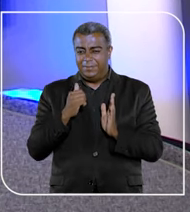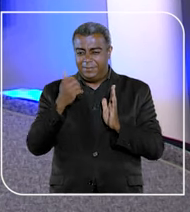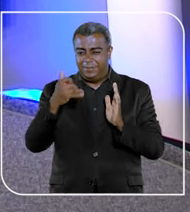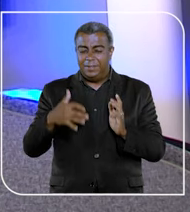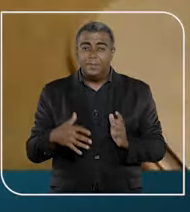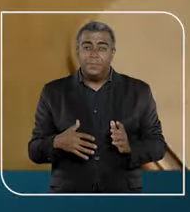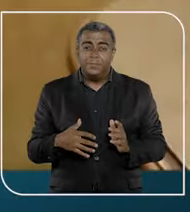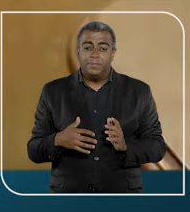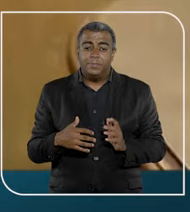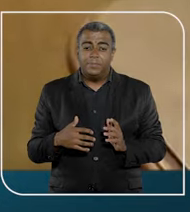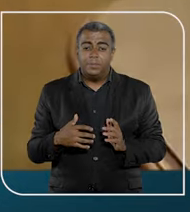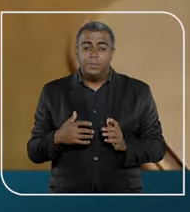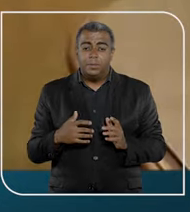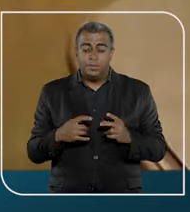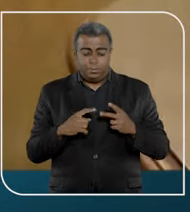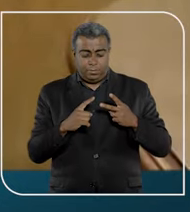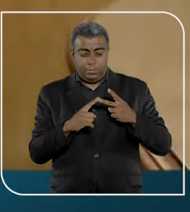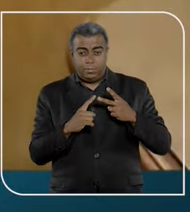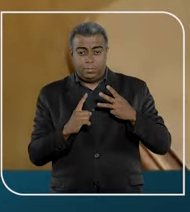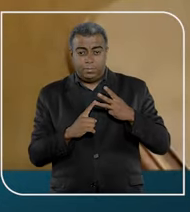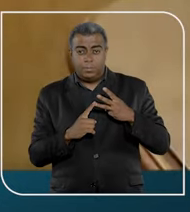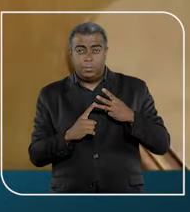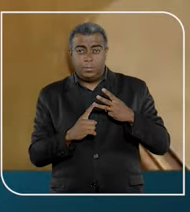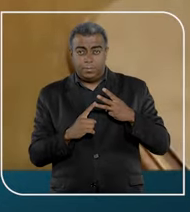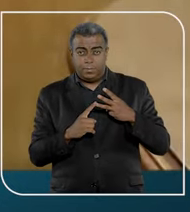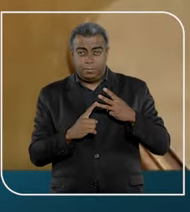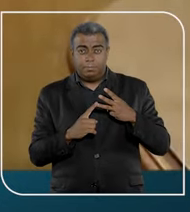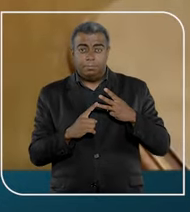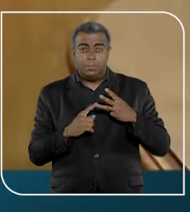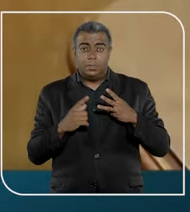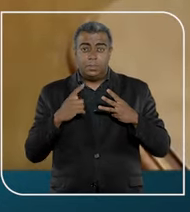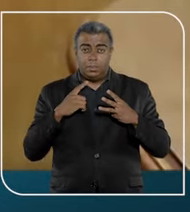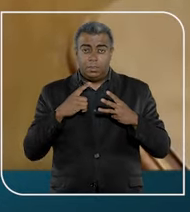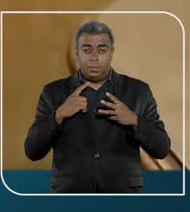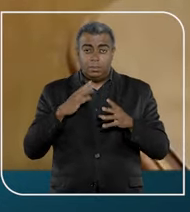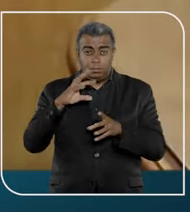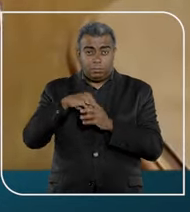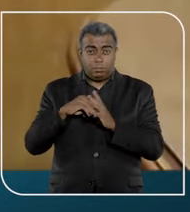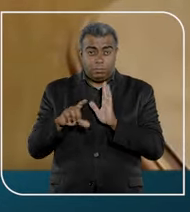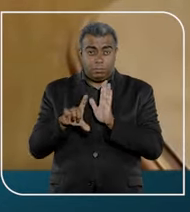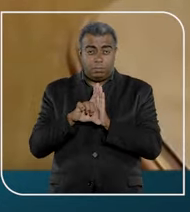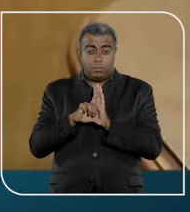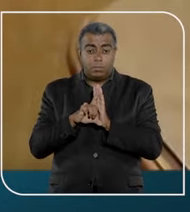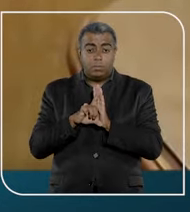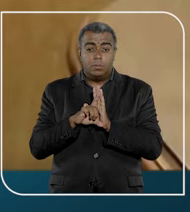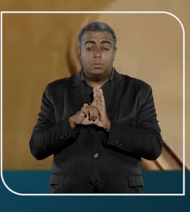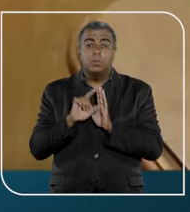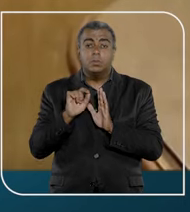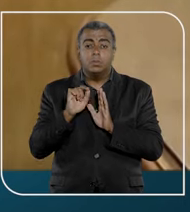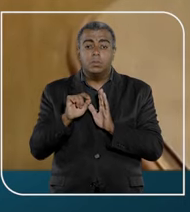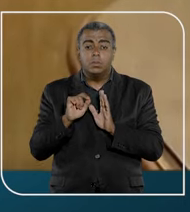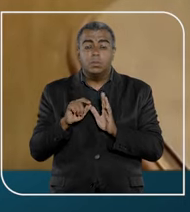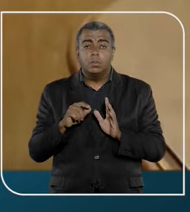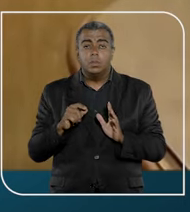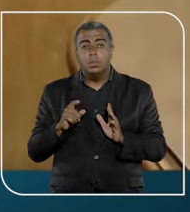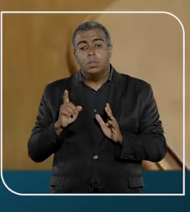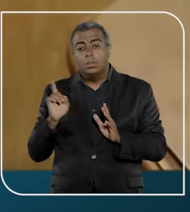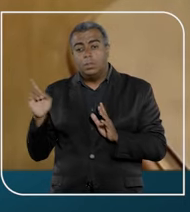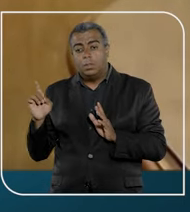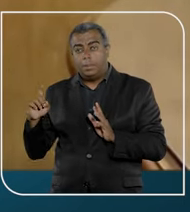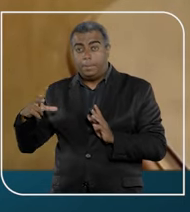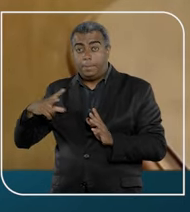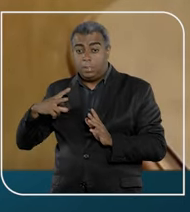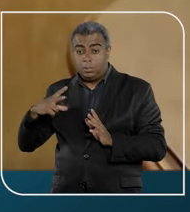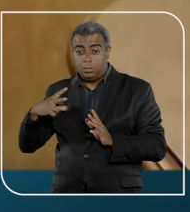me adiantando. As outras duas formas de alienação, previstas em lei são alienação